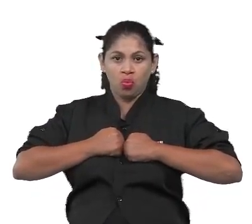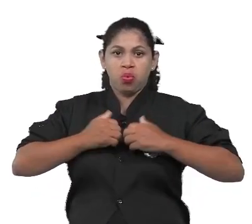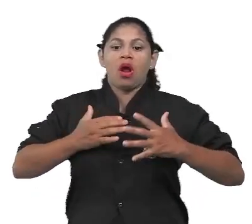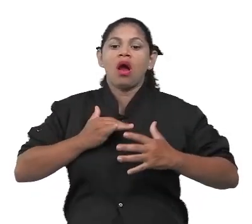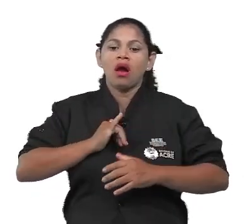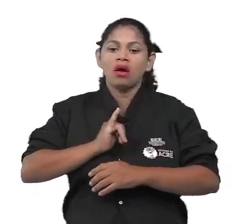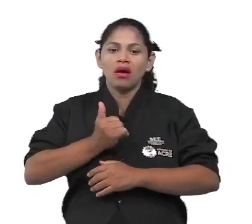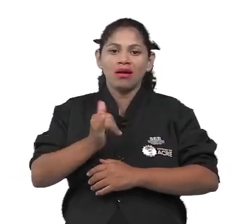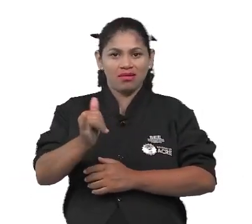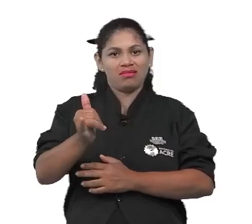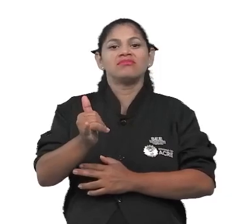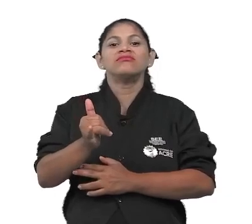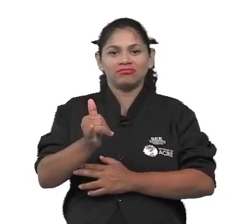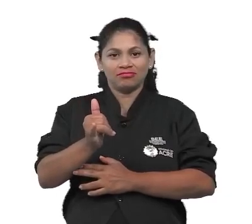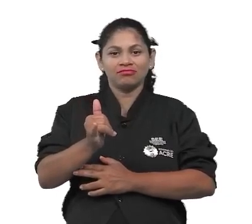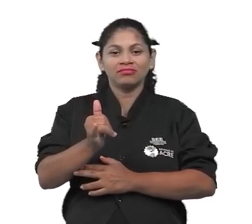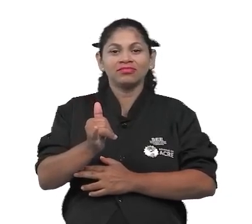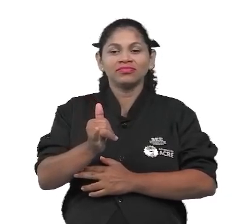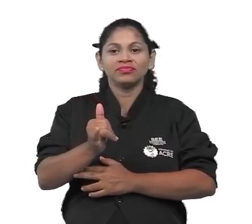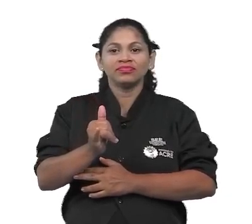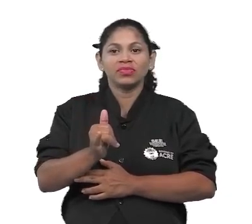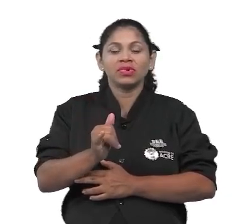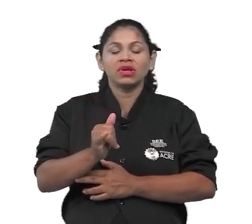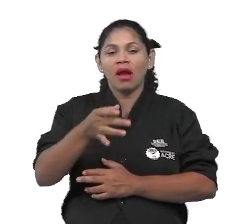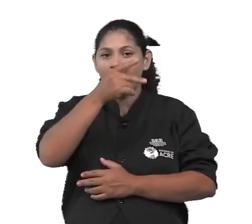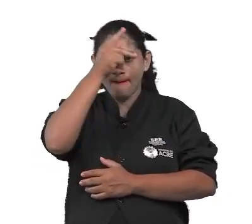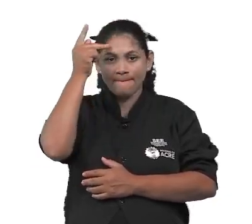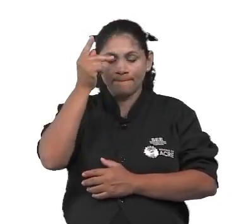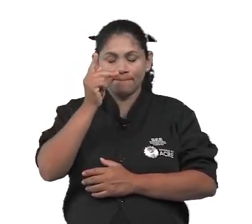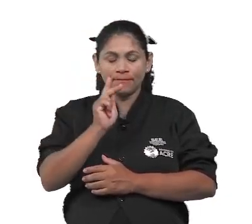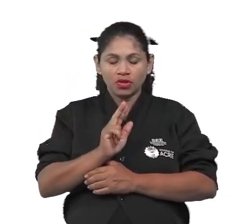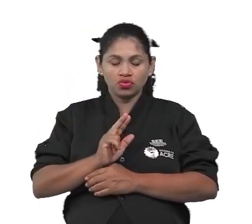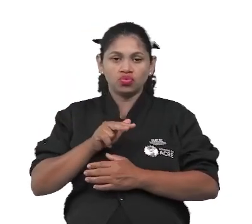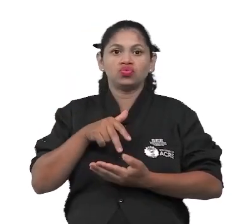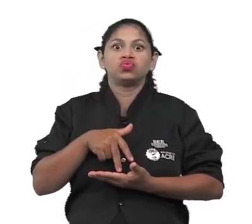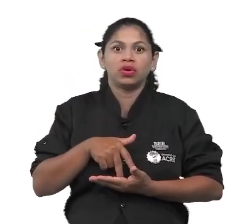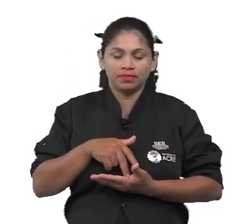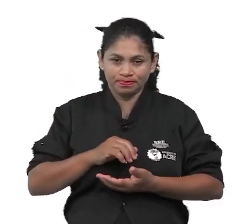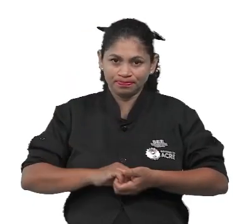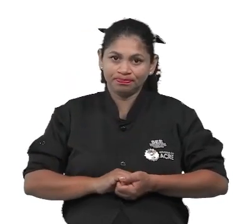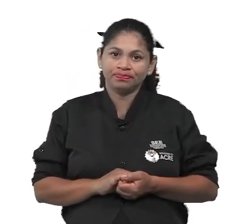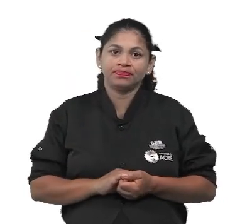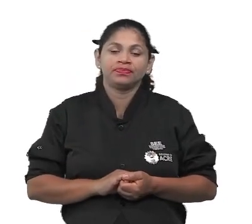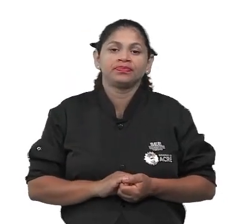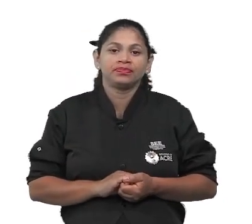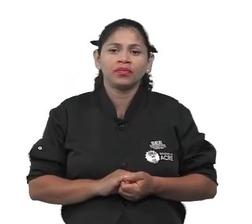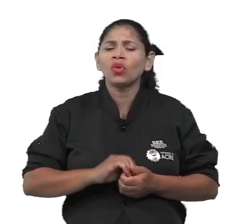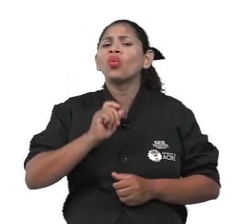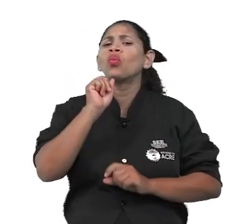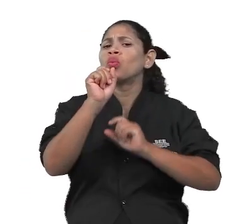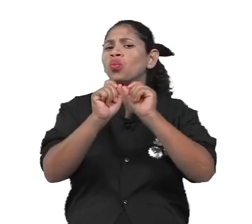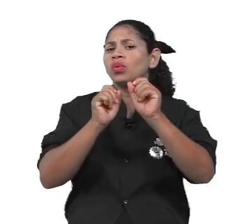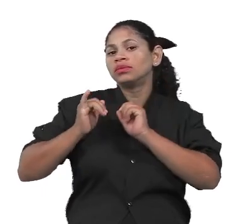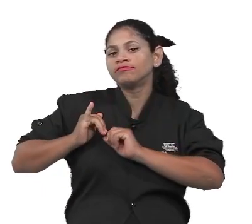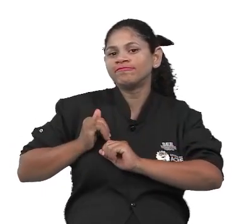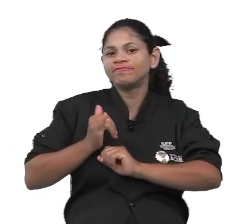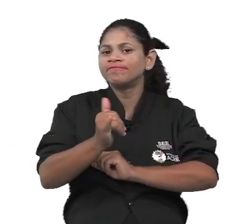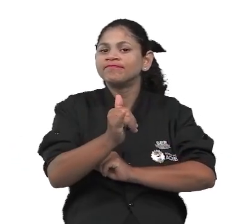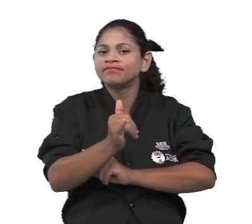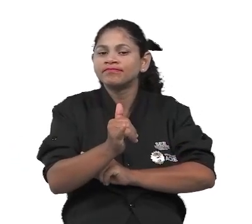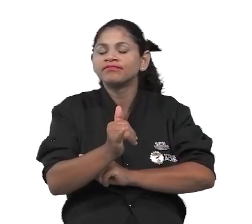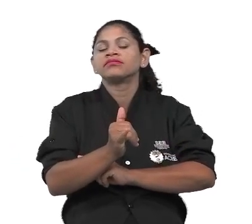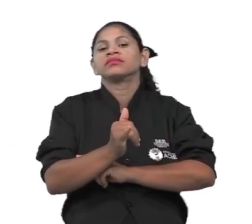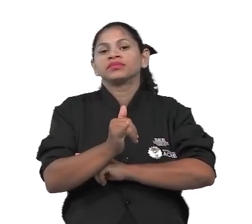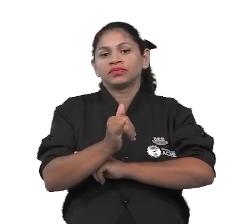ali para retornar o coração, o batimento ali do paciente. Então, o que é a eletricidade, gente? A